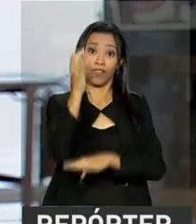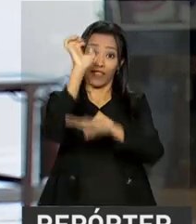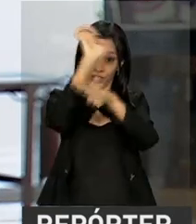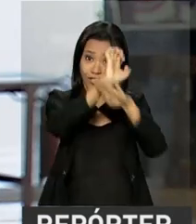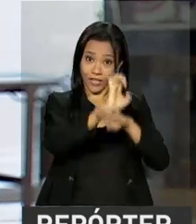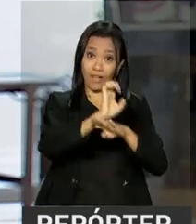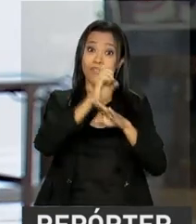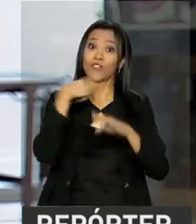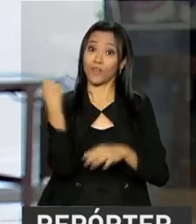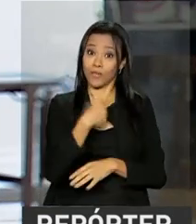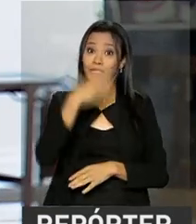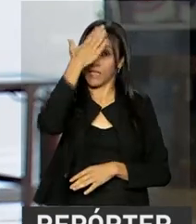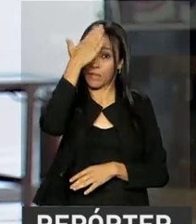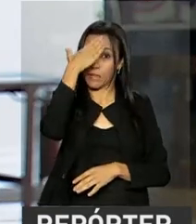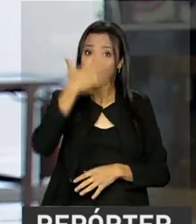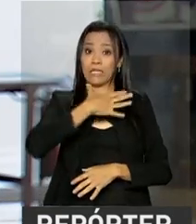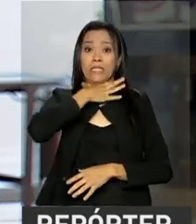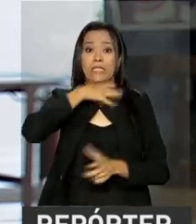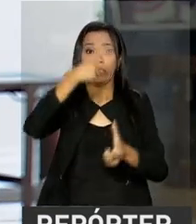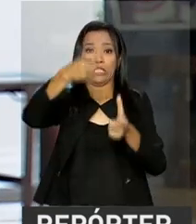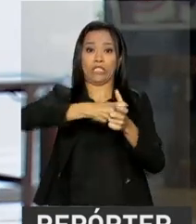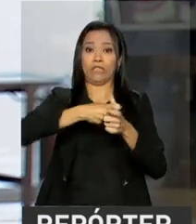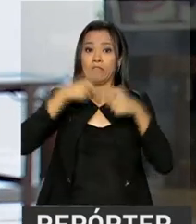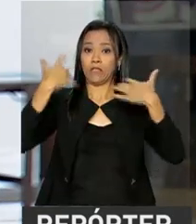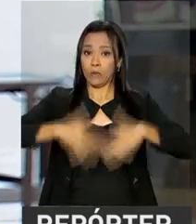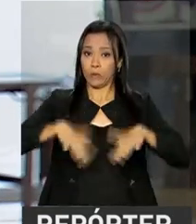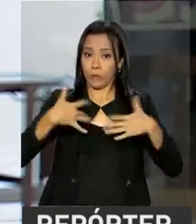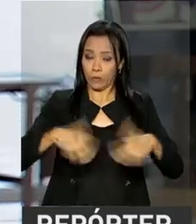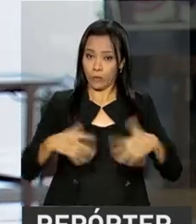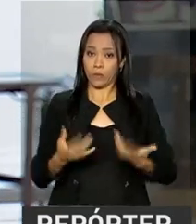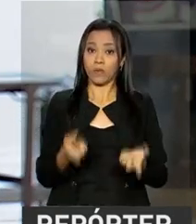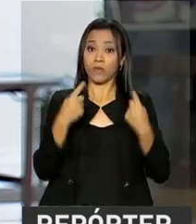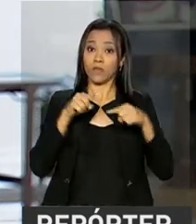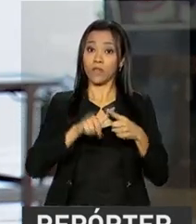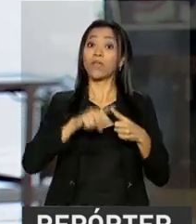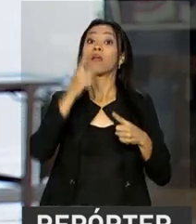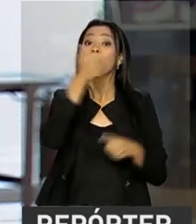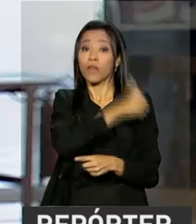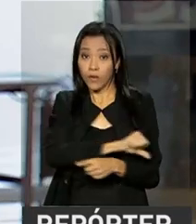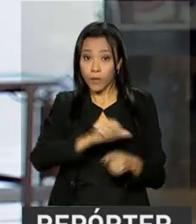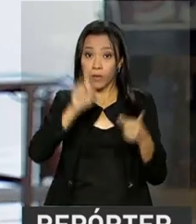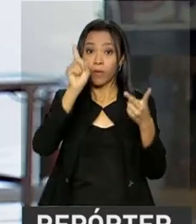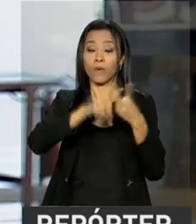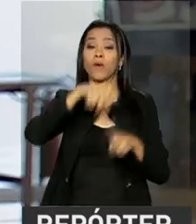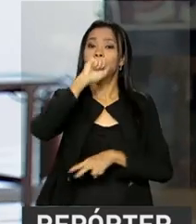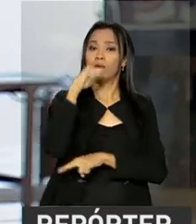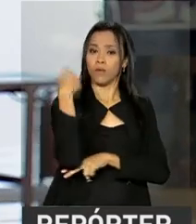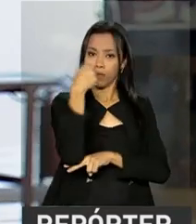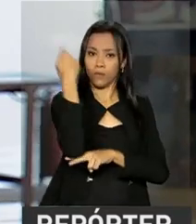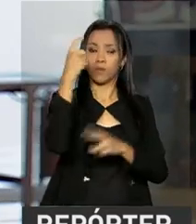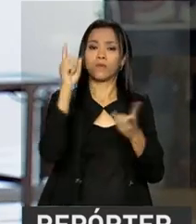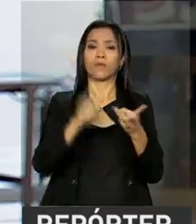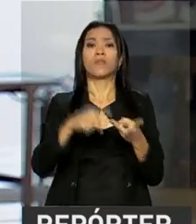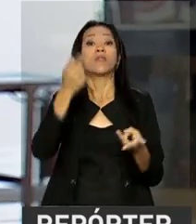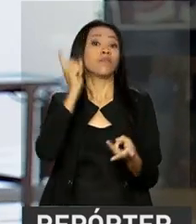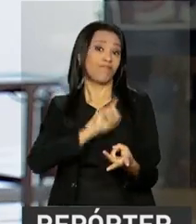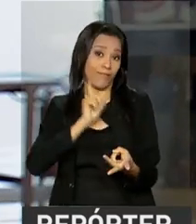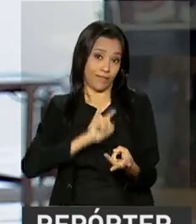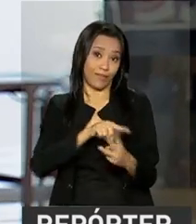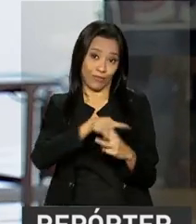sabe que estão em situação financeira muito comprometida rio de janeiro rio grande do sul e minas